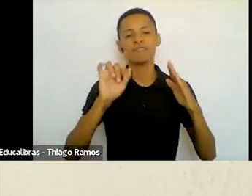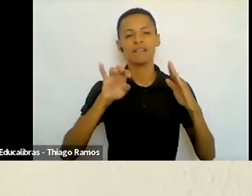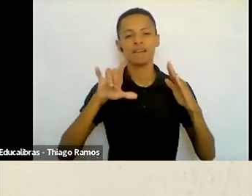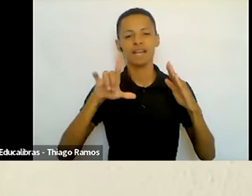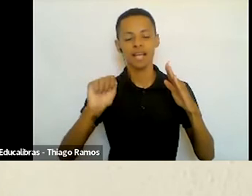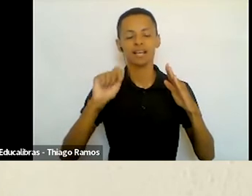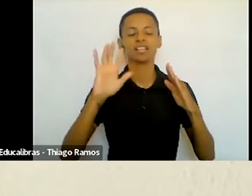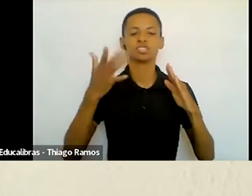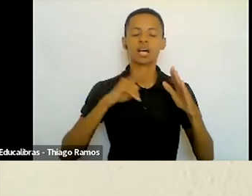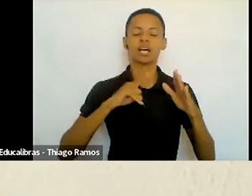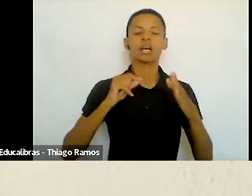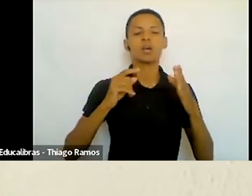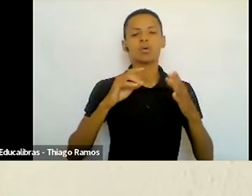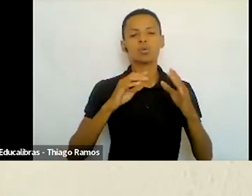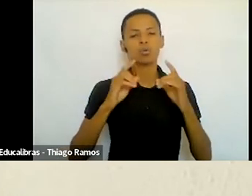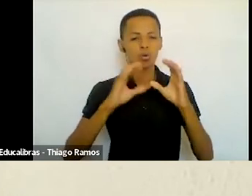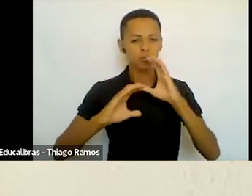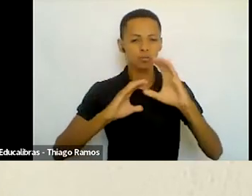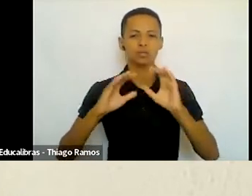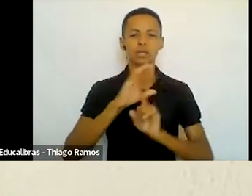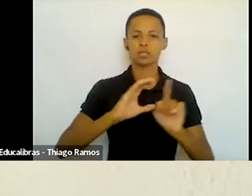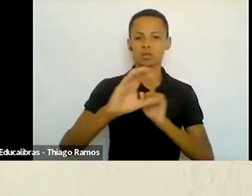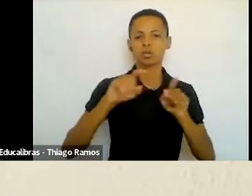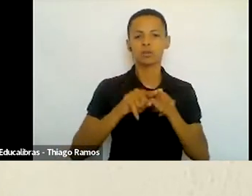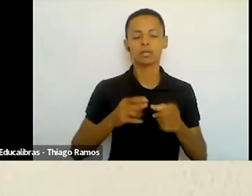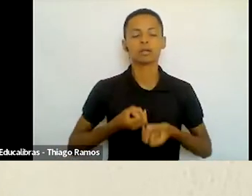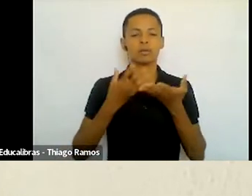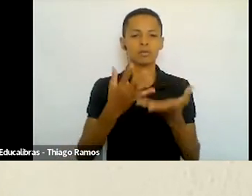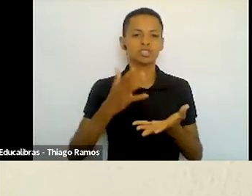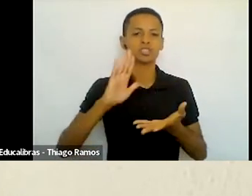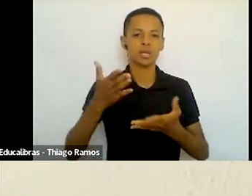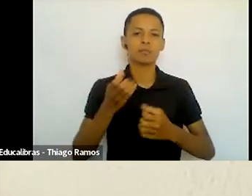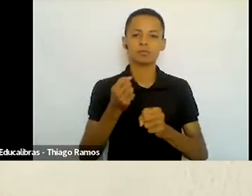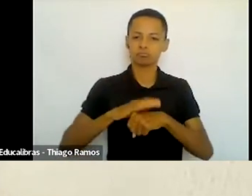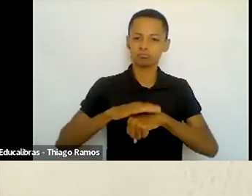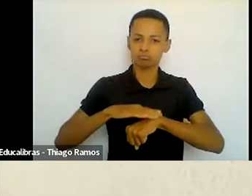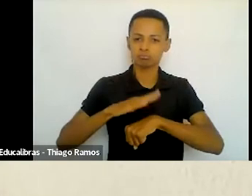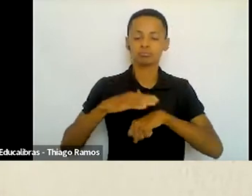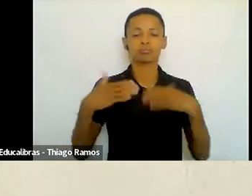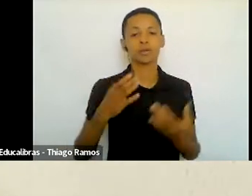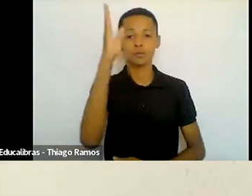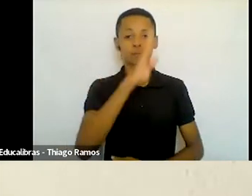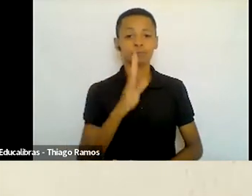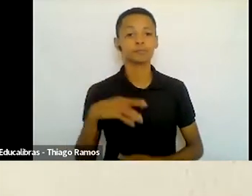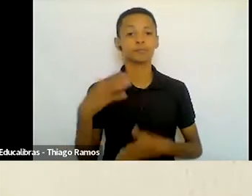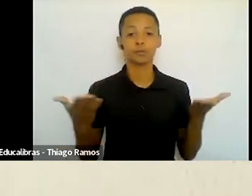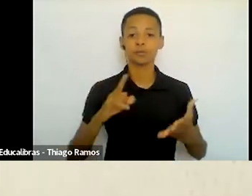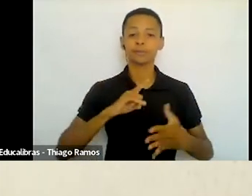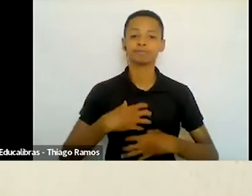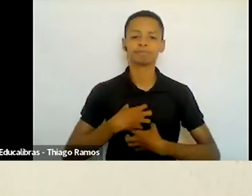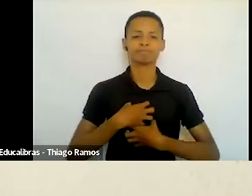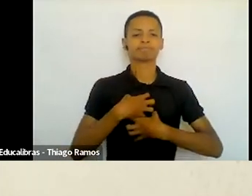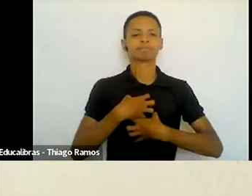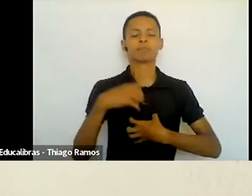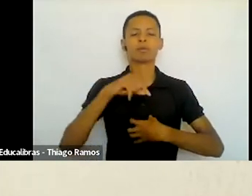comunicação comunitária e na defesa do direito à vida e do território. O Brasil vivencia hoje um momento